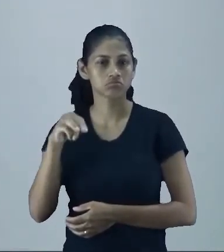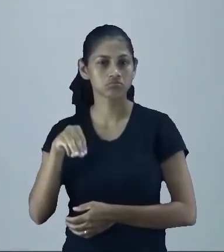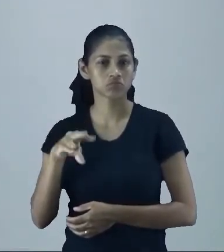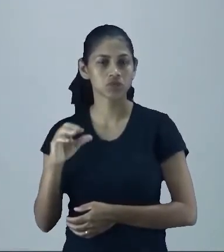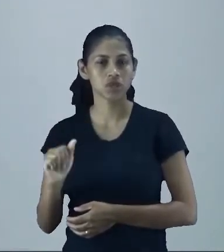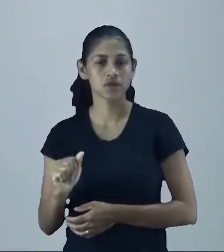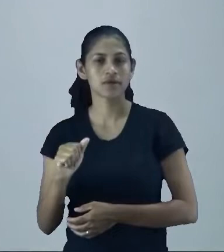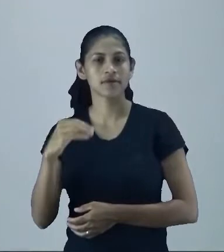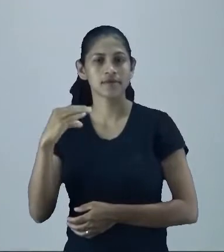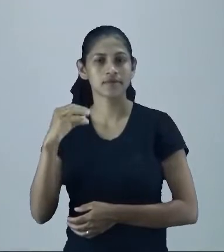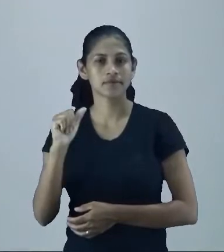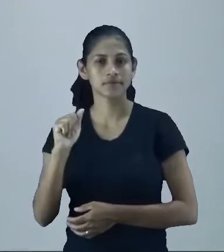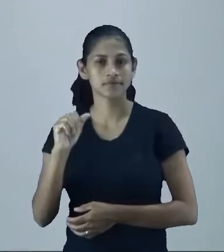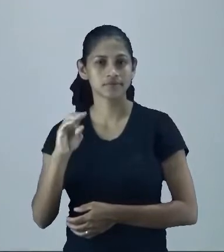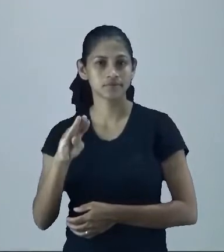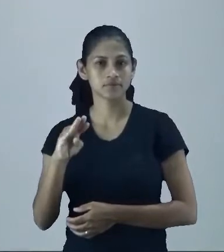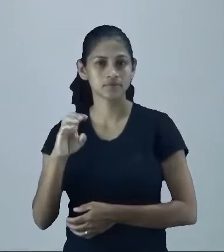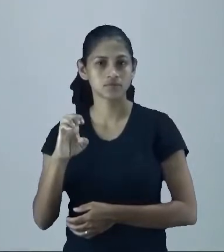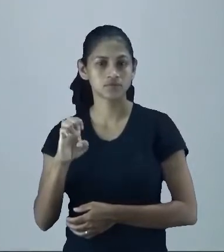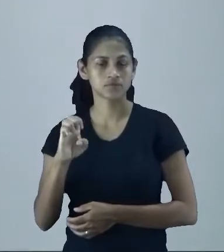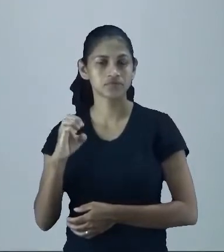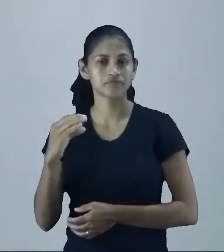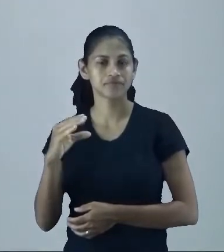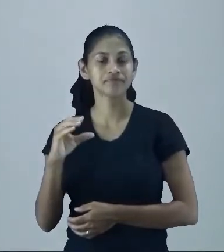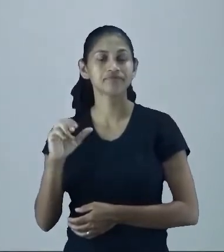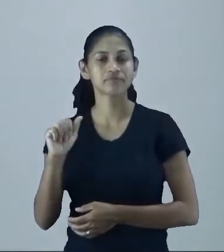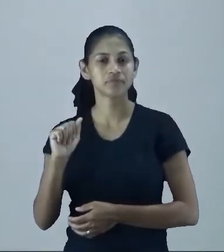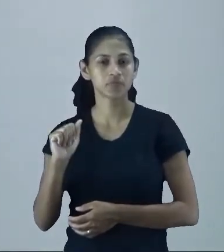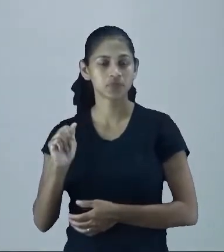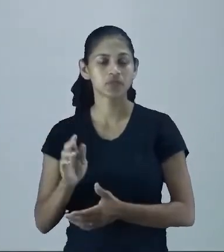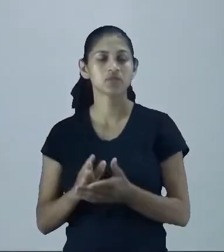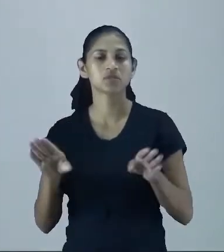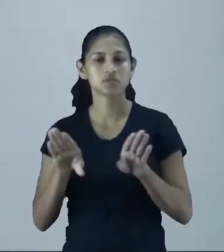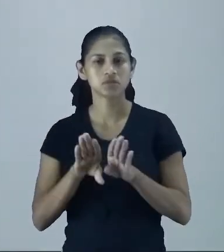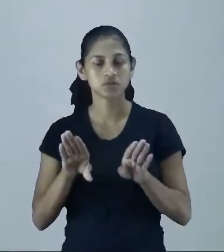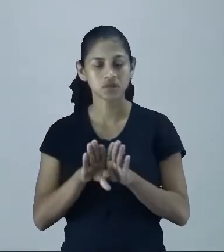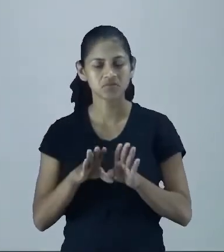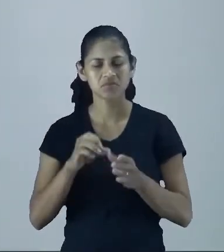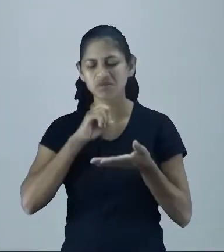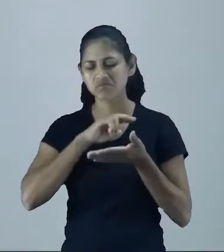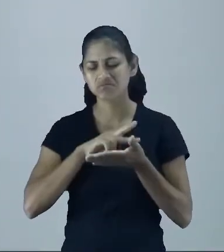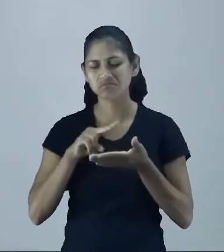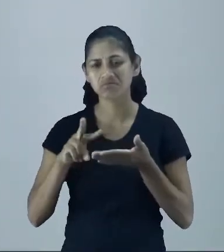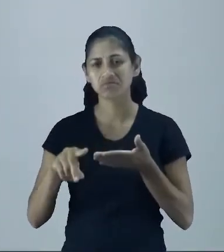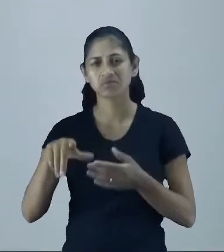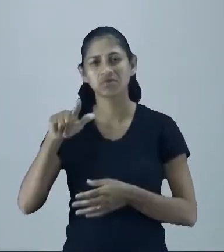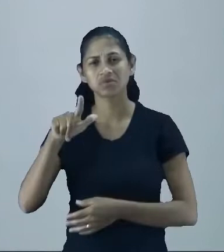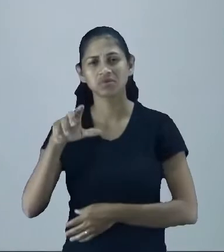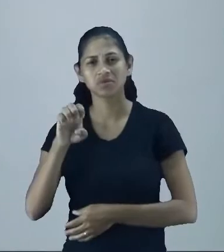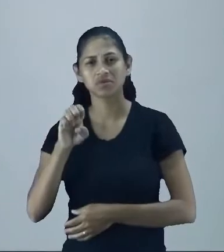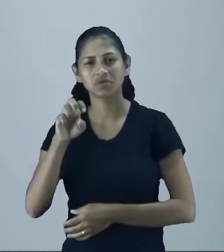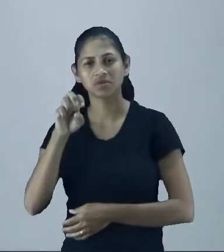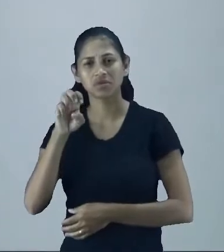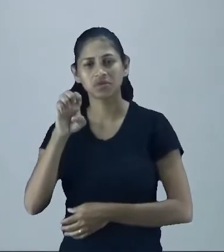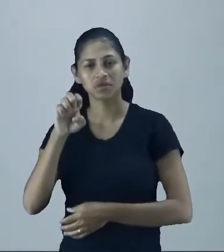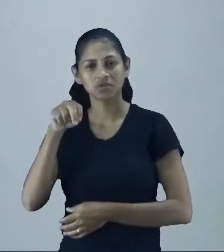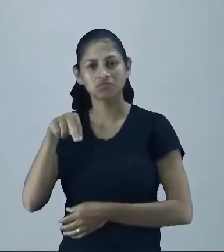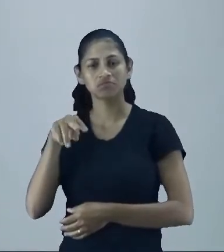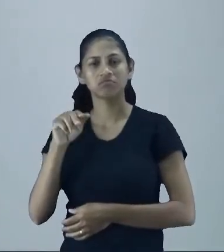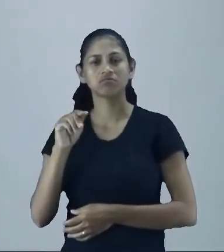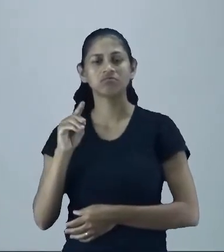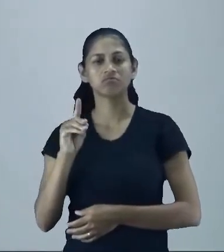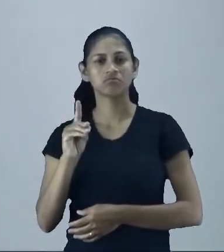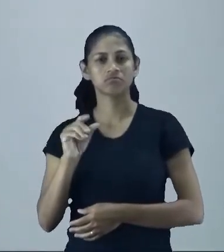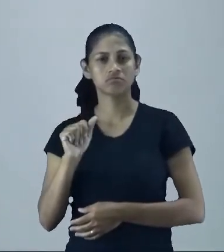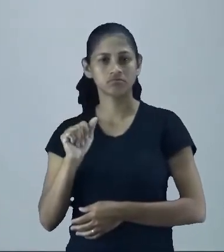influência dos portugueses aqui conosco. É interessante nós conhecermos um pouco da história para saber como foi essa